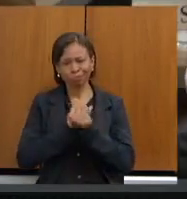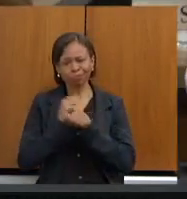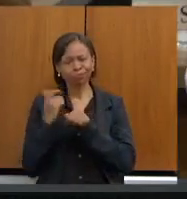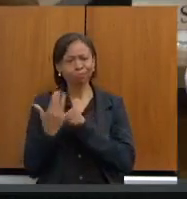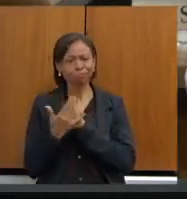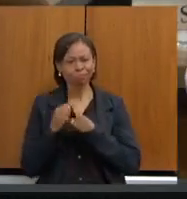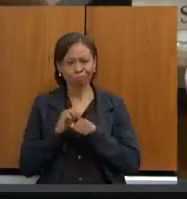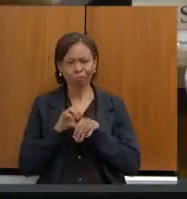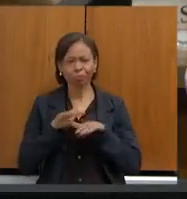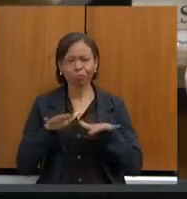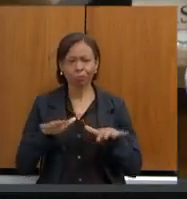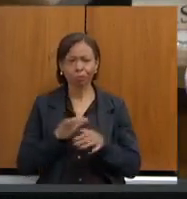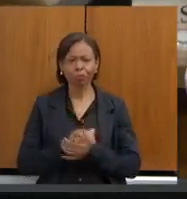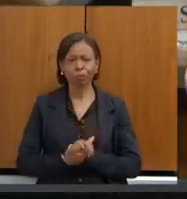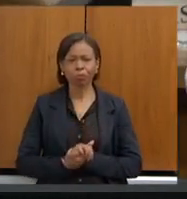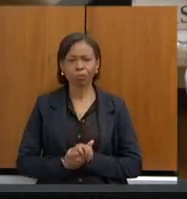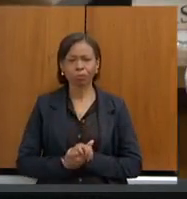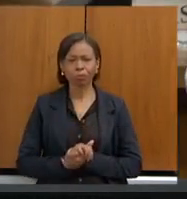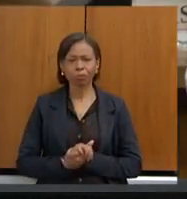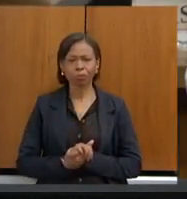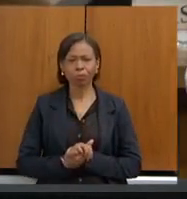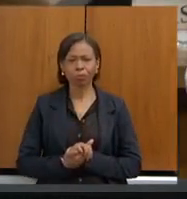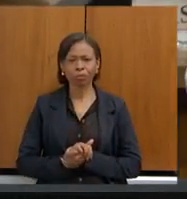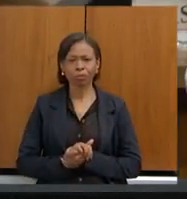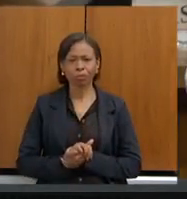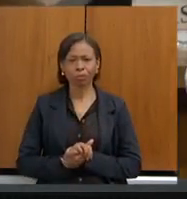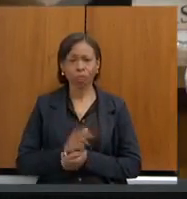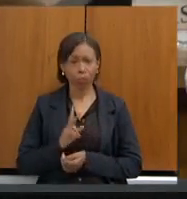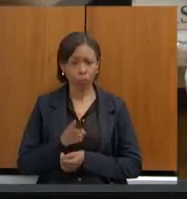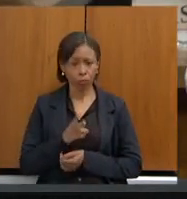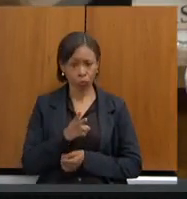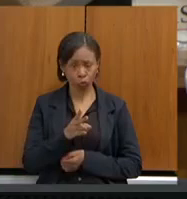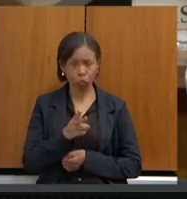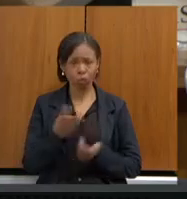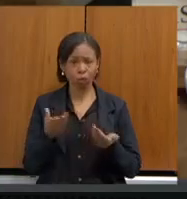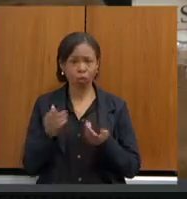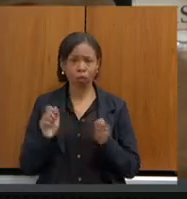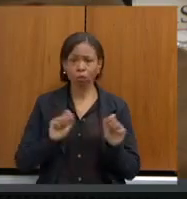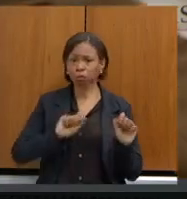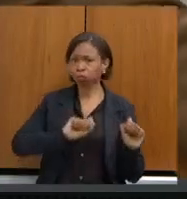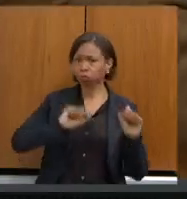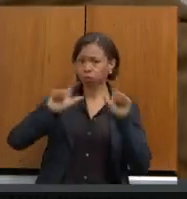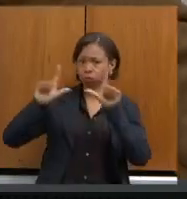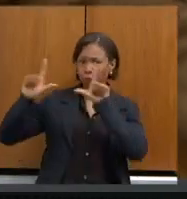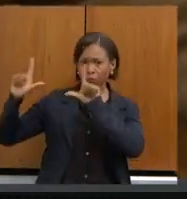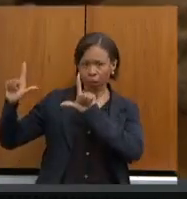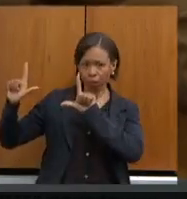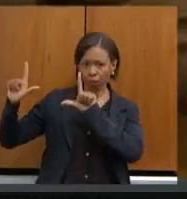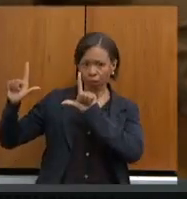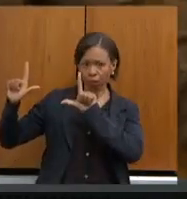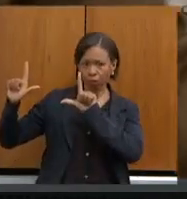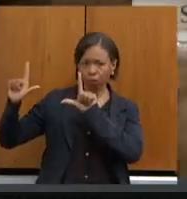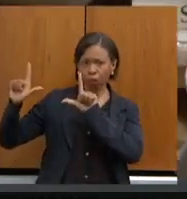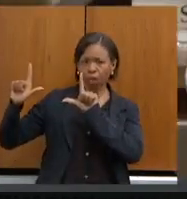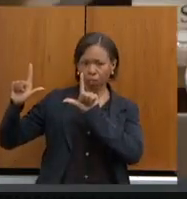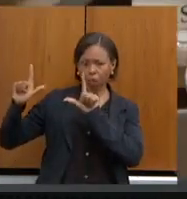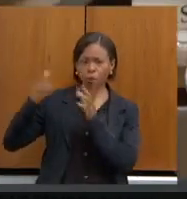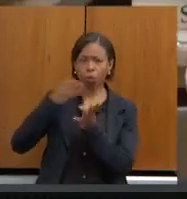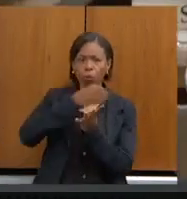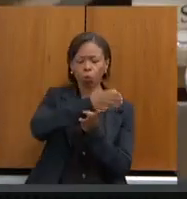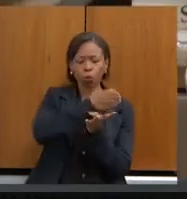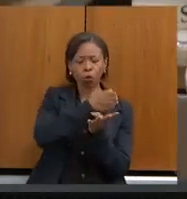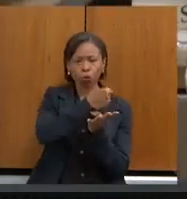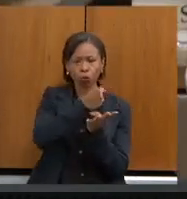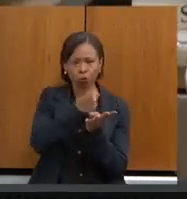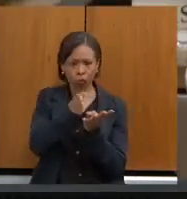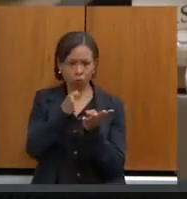pandemia eu queria dar sequência né apresentação a moça puder colocar aí nós dividimos em quatro eixos